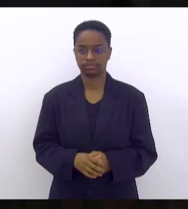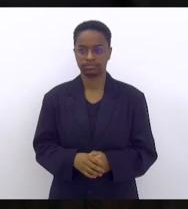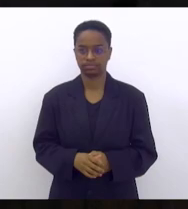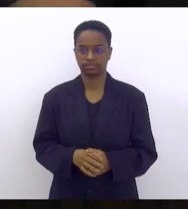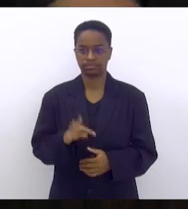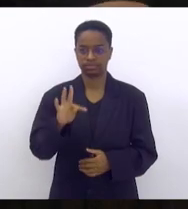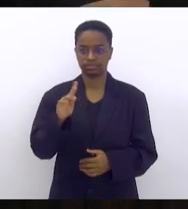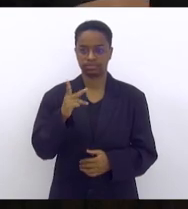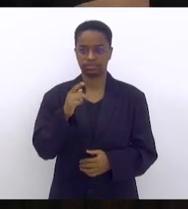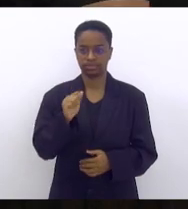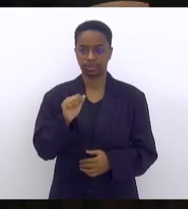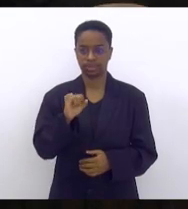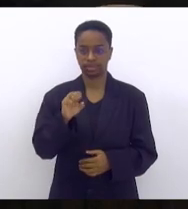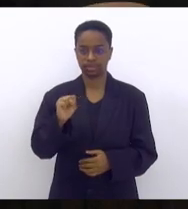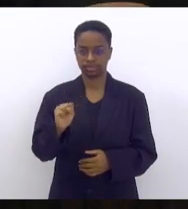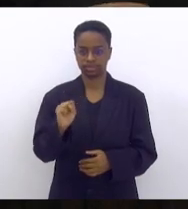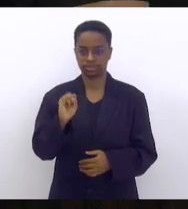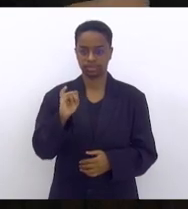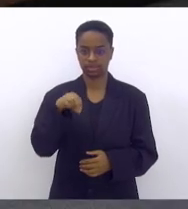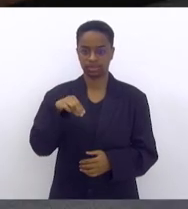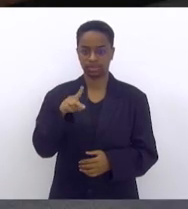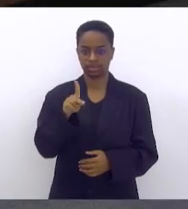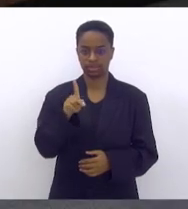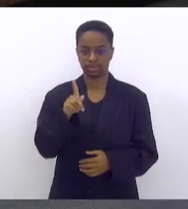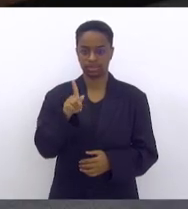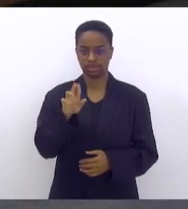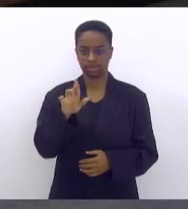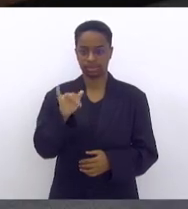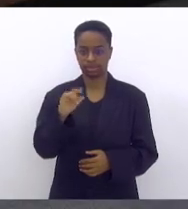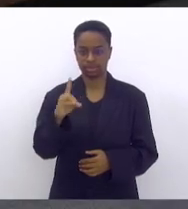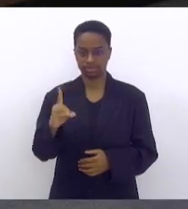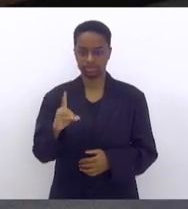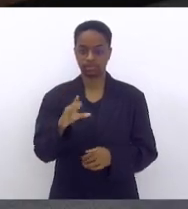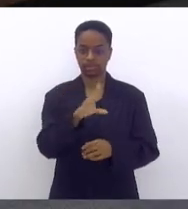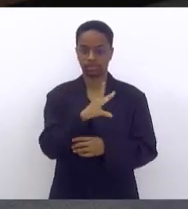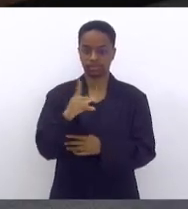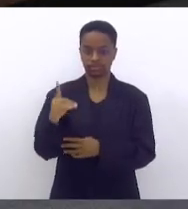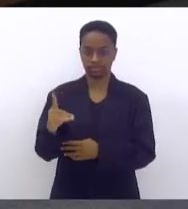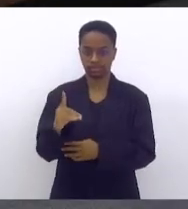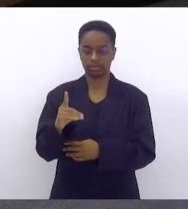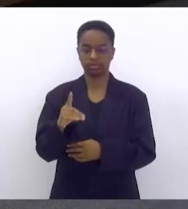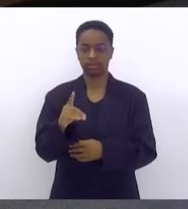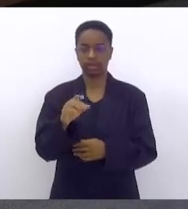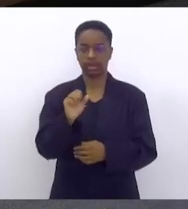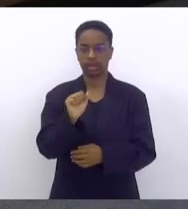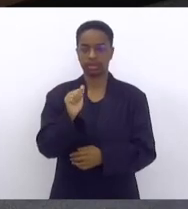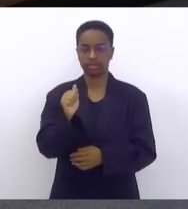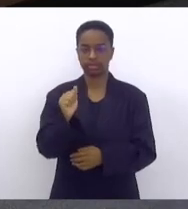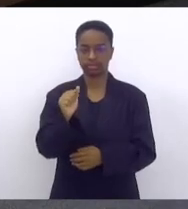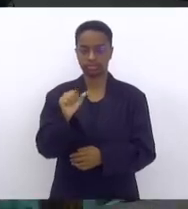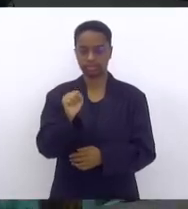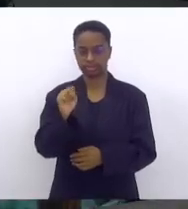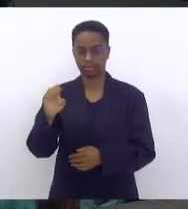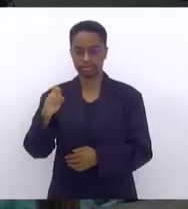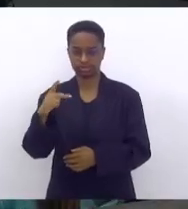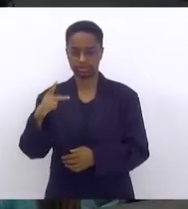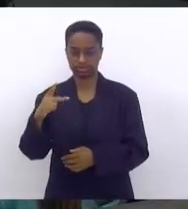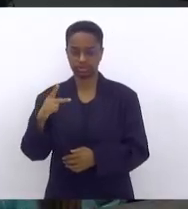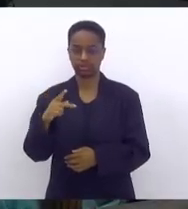Thaís Ingrid Leão Costa, coordenadora do ACESMO do município do Rio de Janeiro.